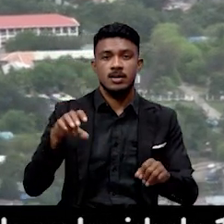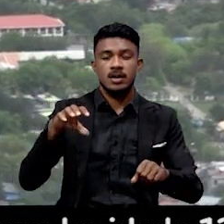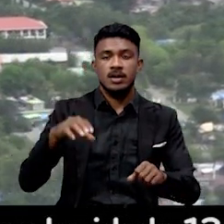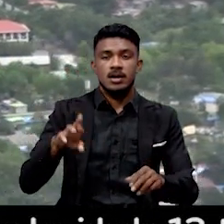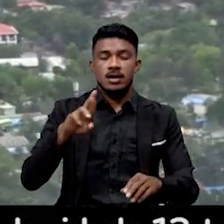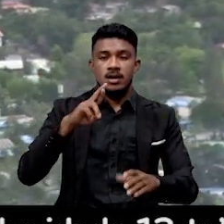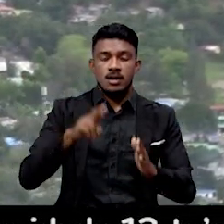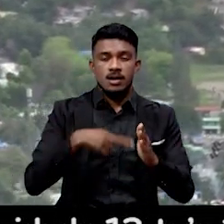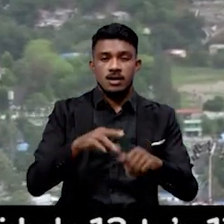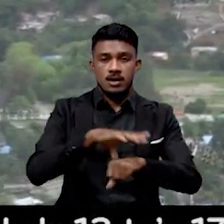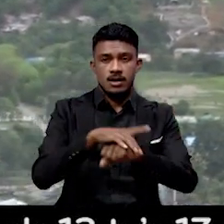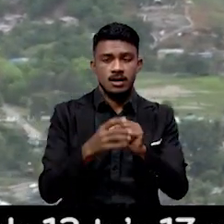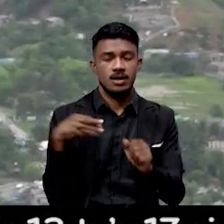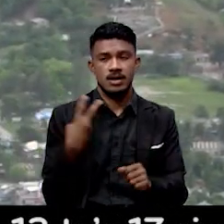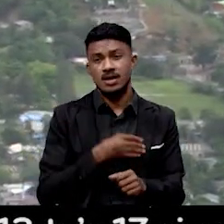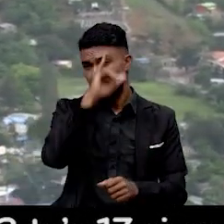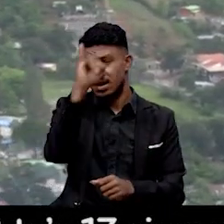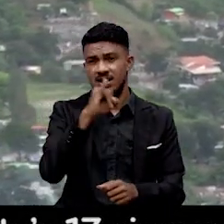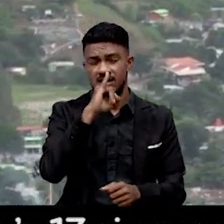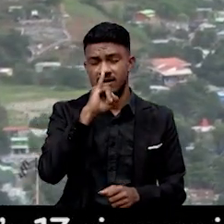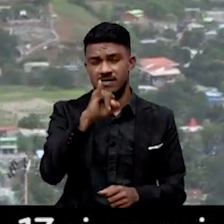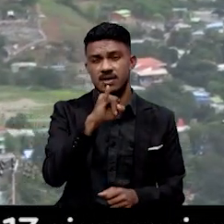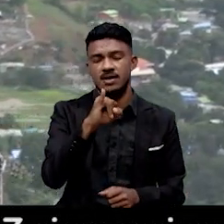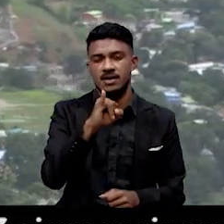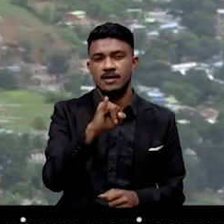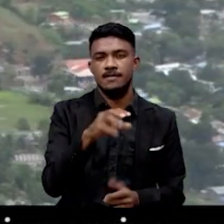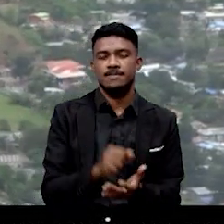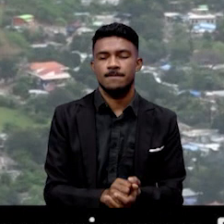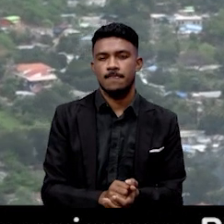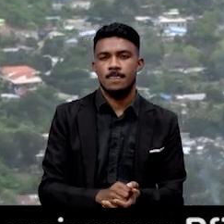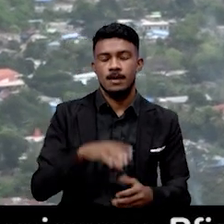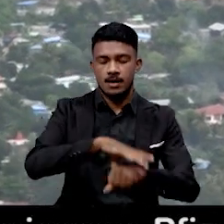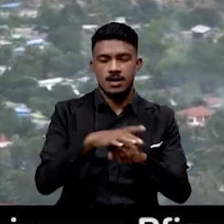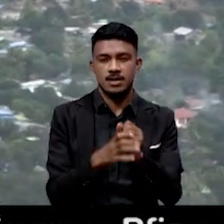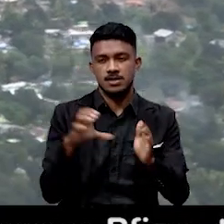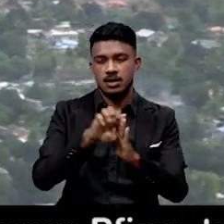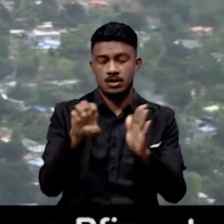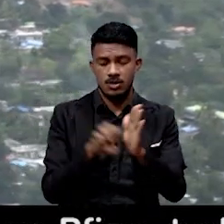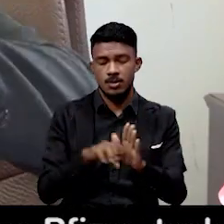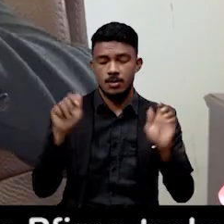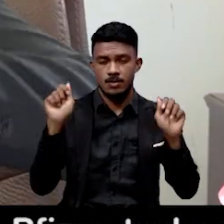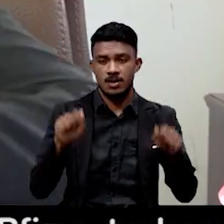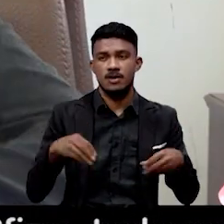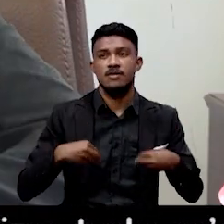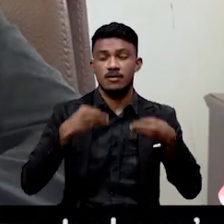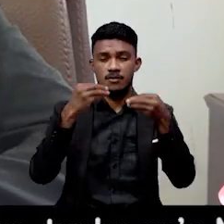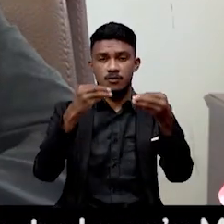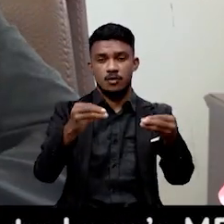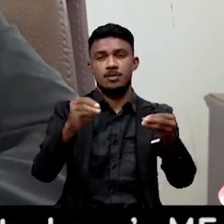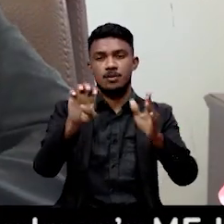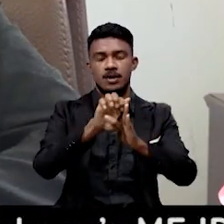ita identifica rai estado neve mak iha posibilidade para ita tu ofrece ba iha